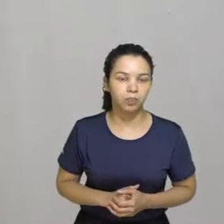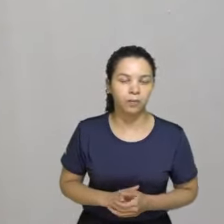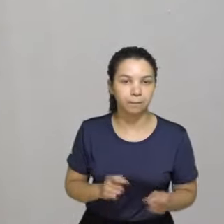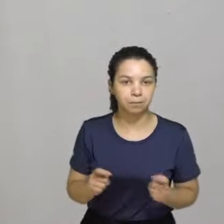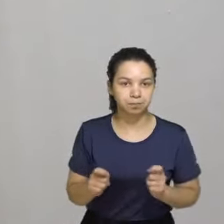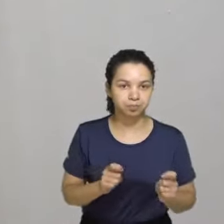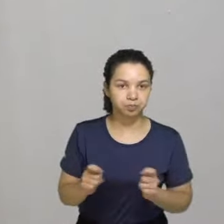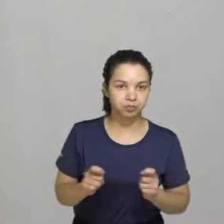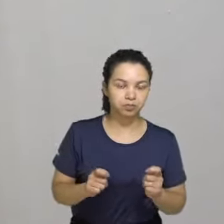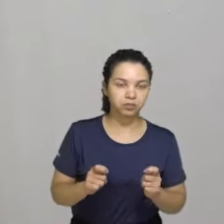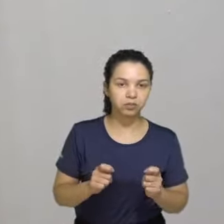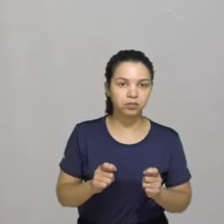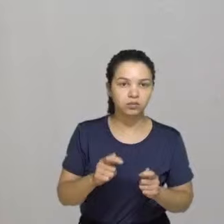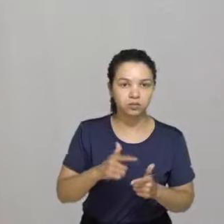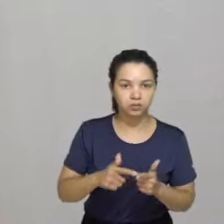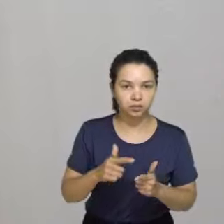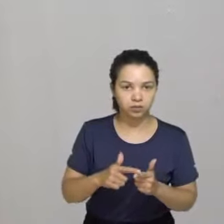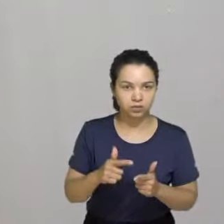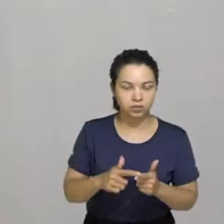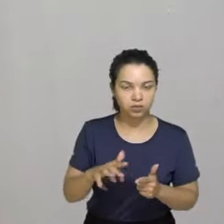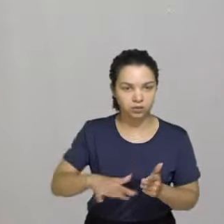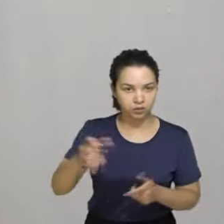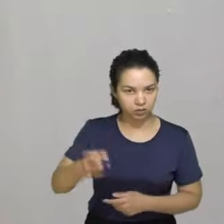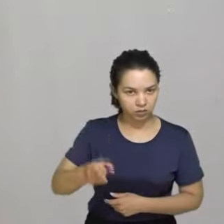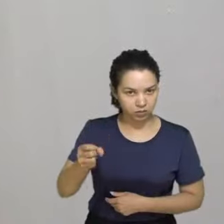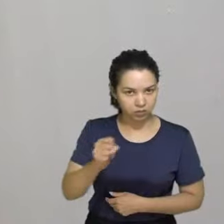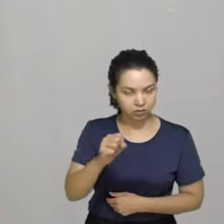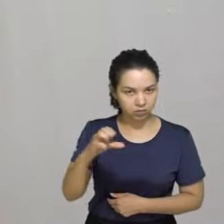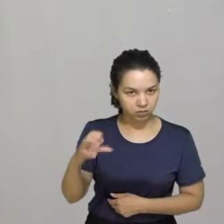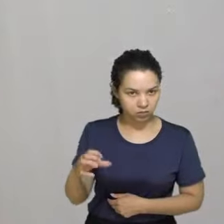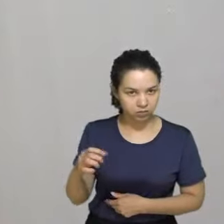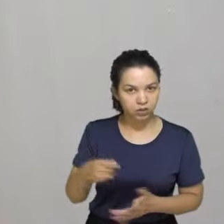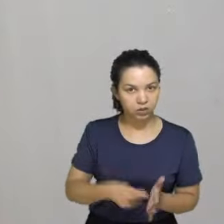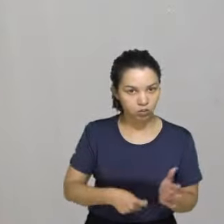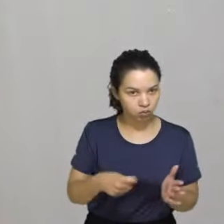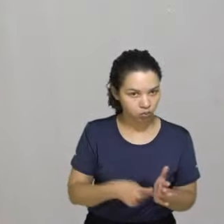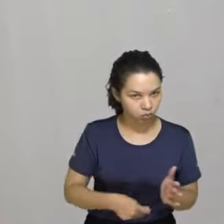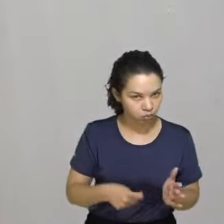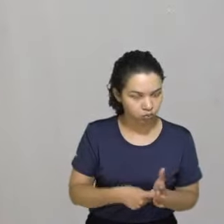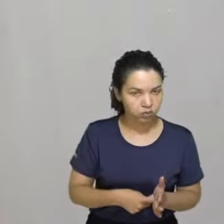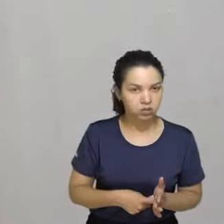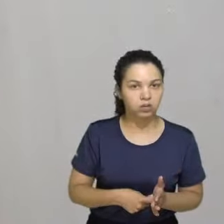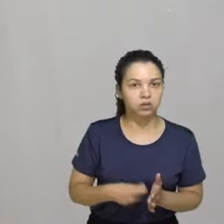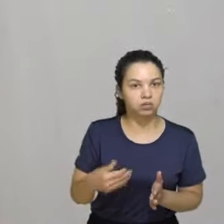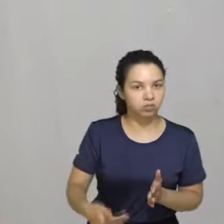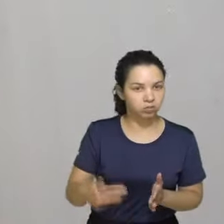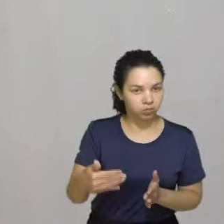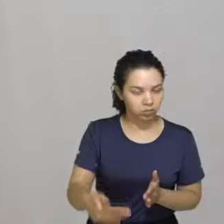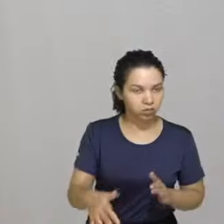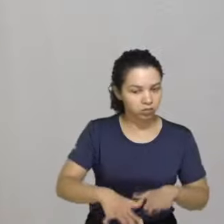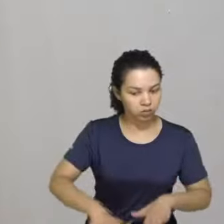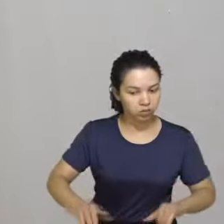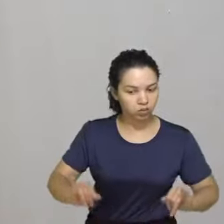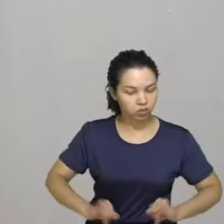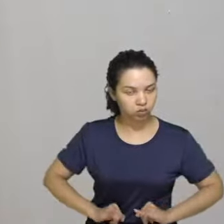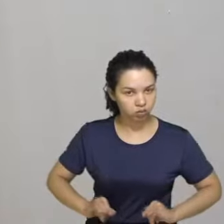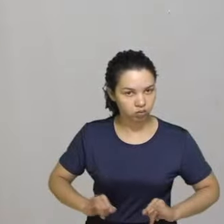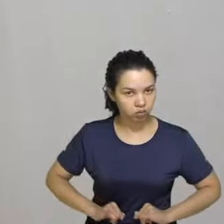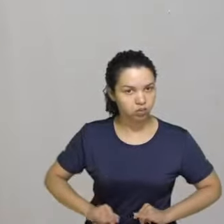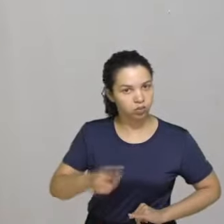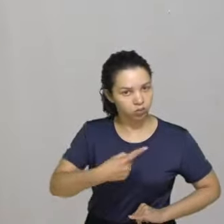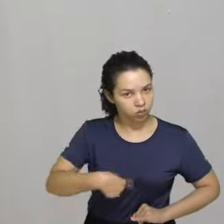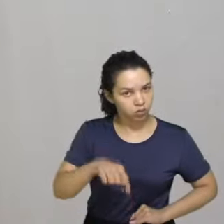crise do setor leiteiro catarinense. Uma luta incansável, um setor que vem sofrendo muito e que nós aqui